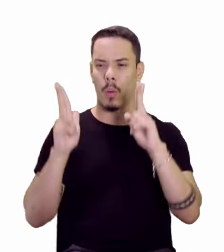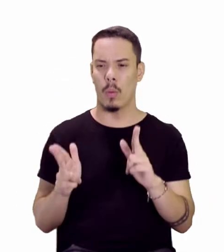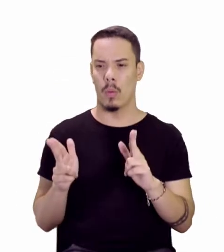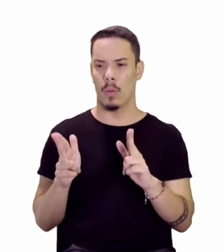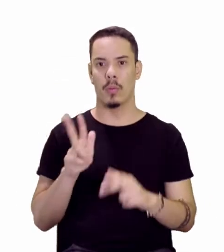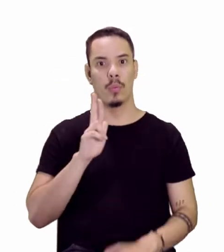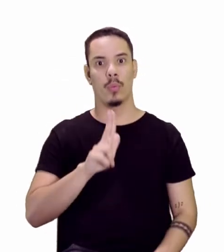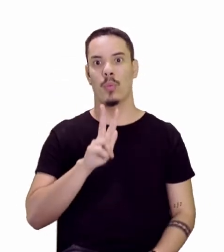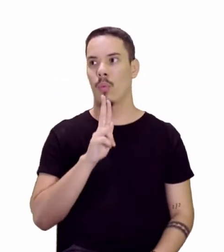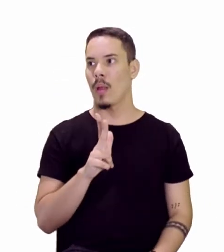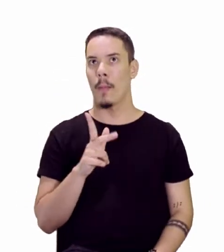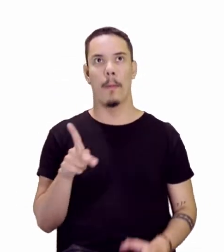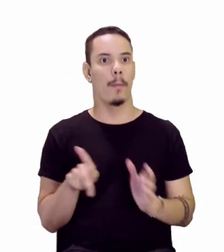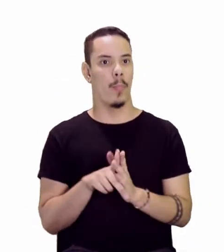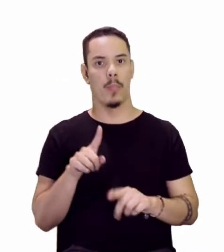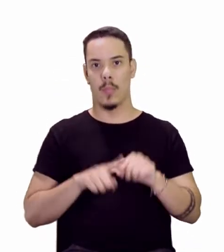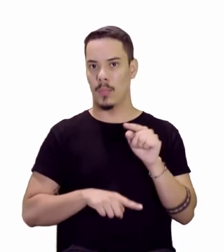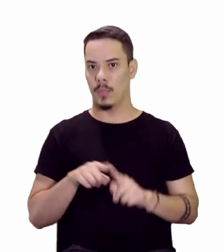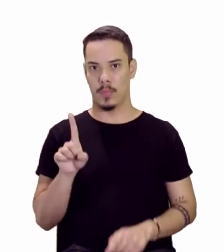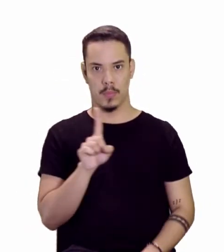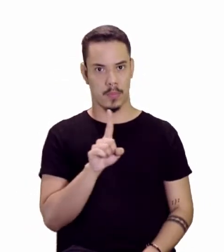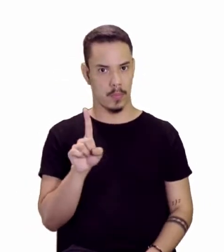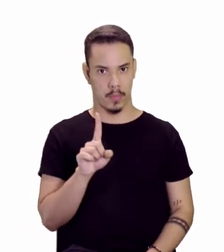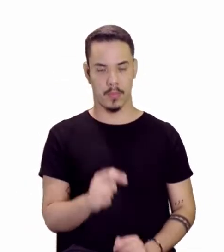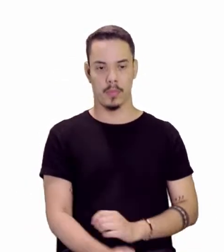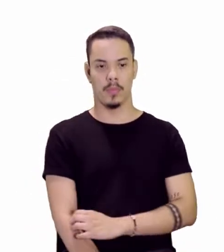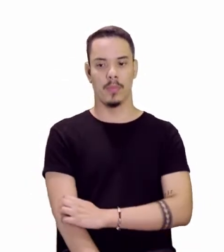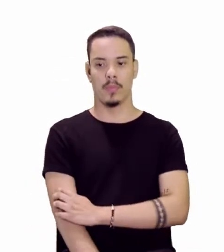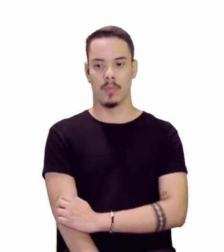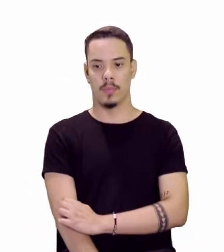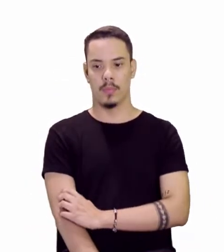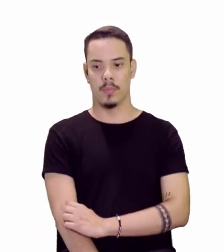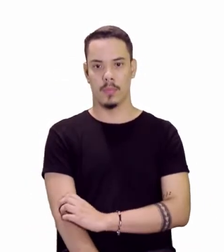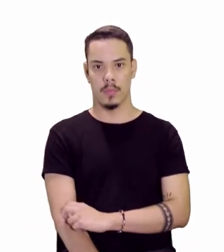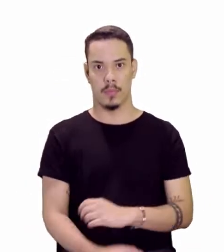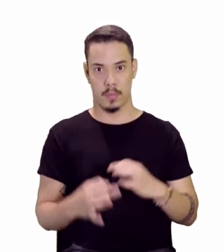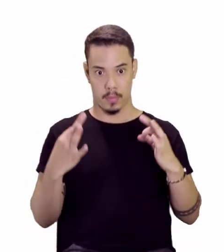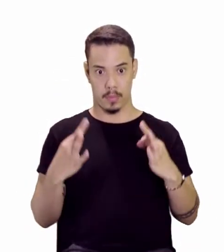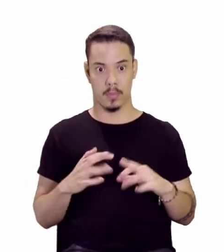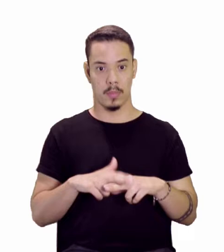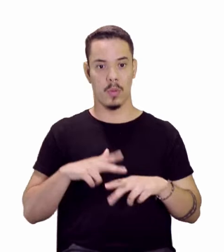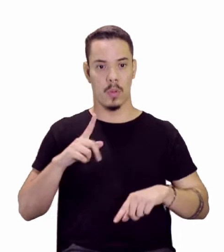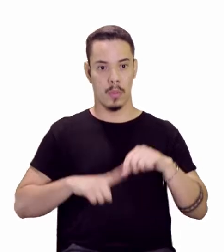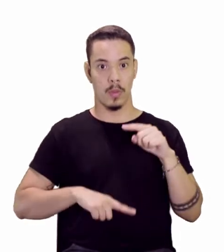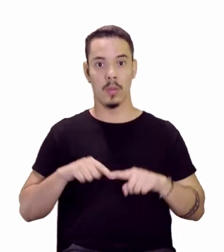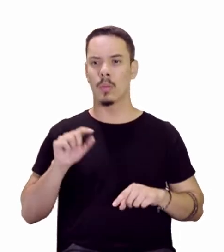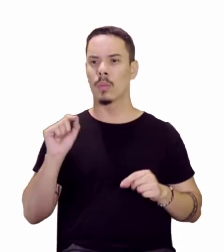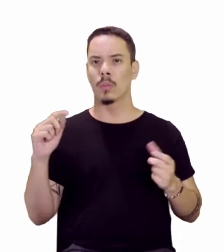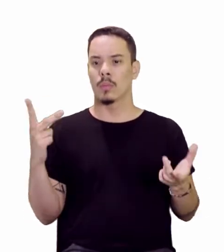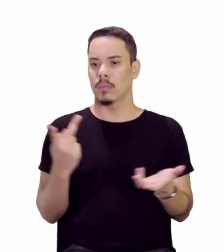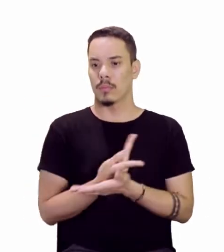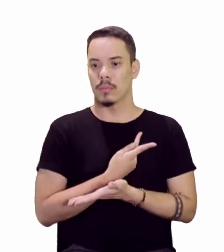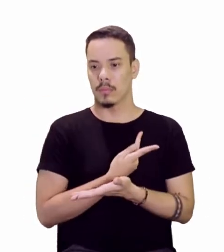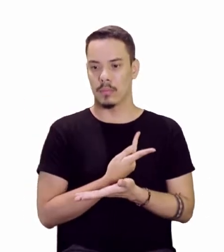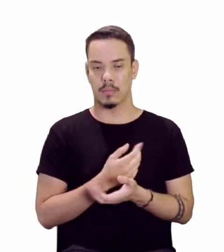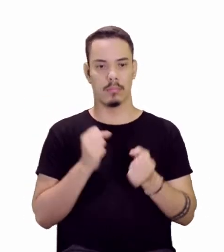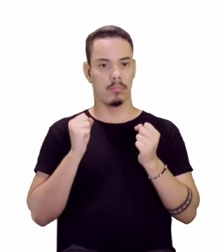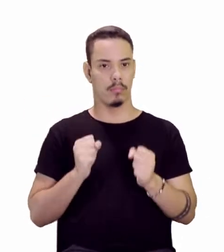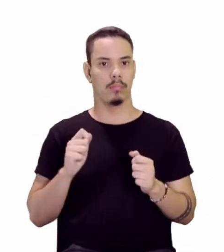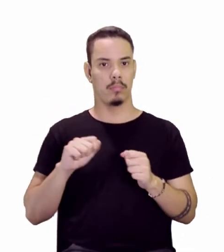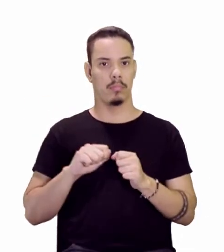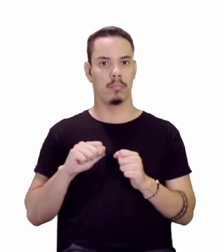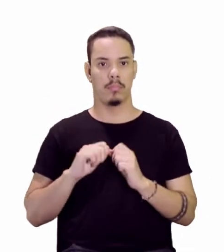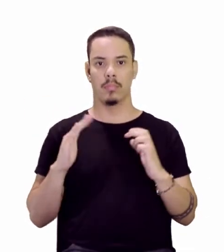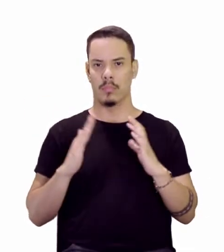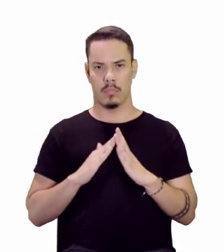deslocado, não igual ao peso do objeto, não. É o peso do líquido que é deslocado, certo? Você coloca o objeto, o que vai acontecer, né? Isso você pode fazer em casa, acho que